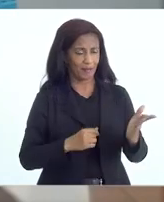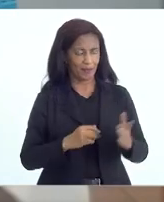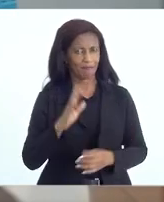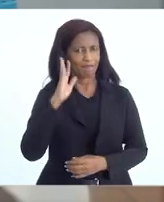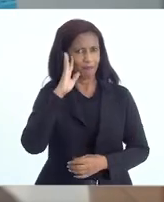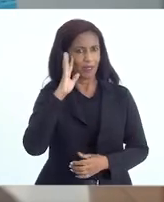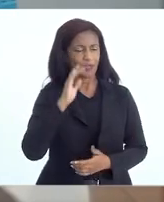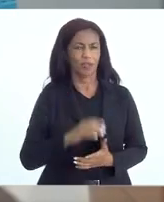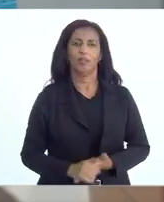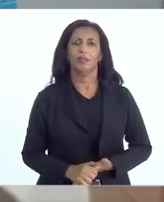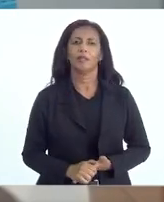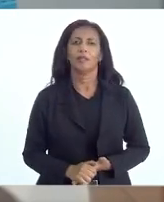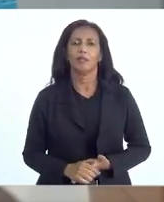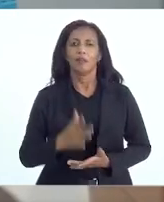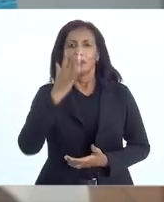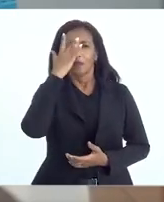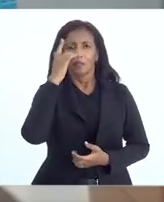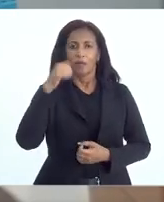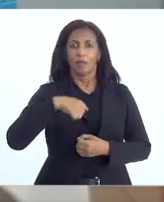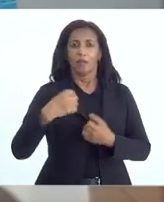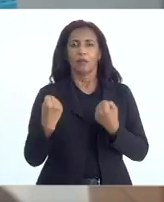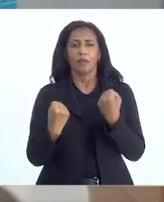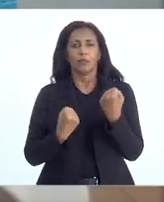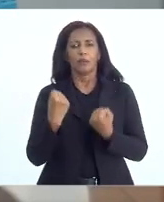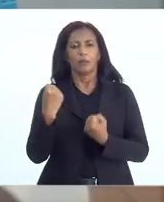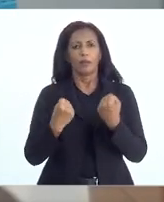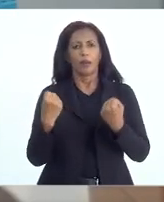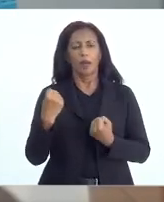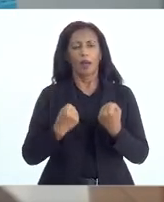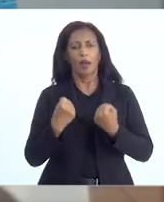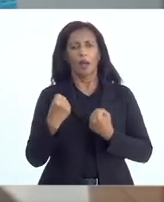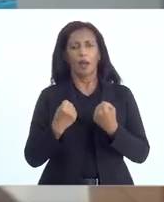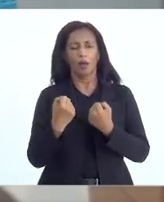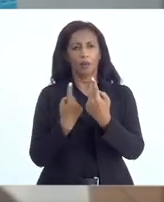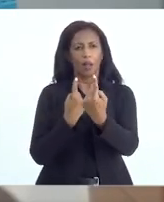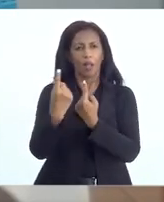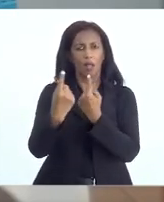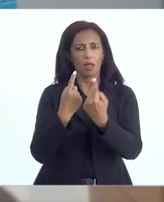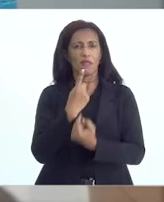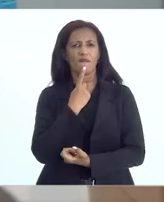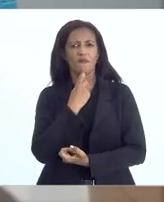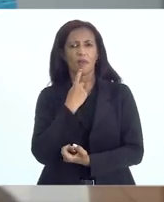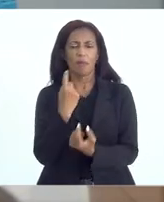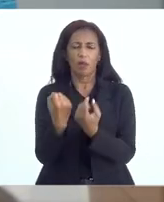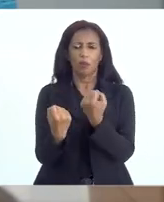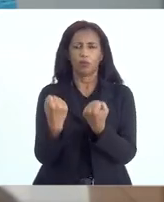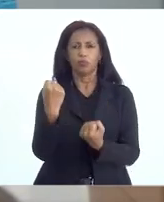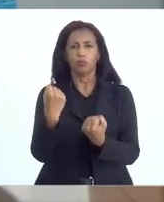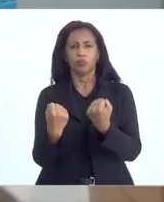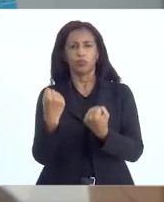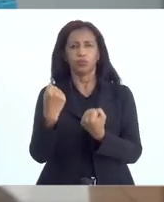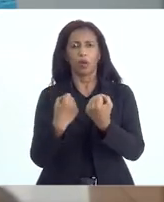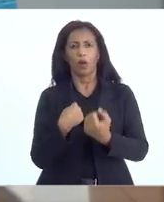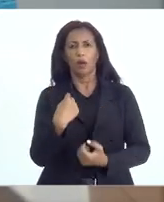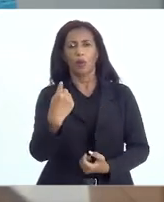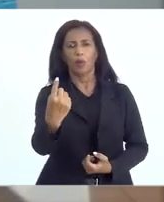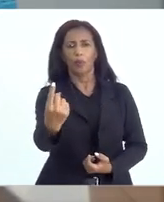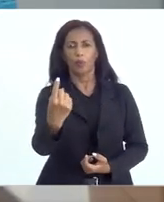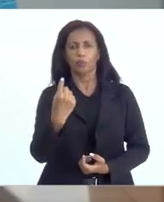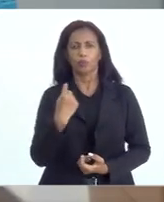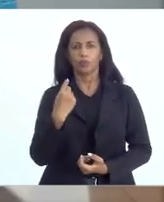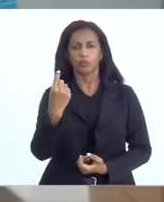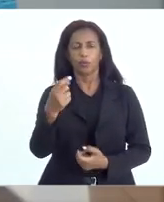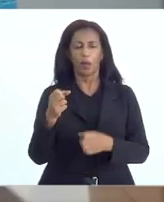imagino militar que tá lá dentro da viatura baseado na linha vermelha diversas vezes